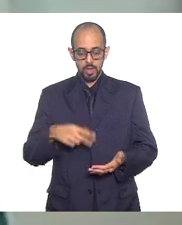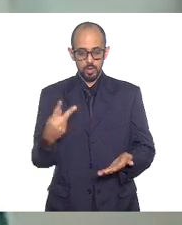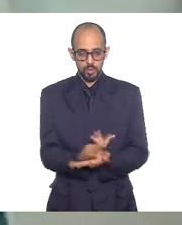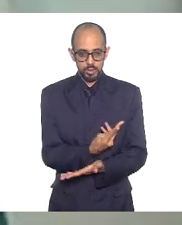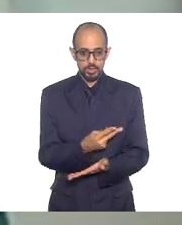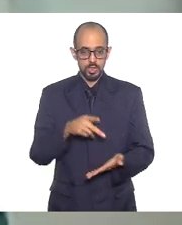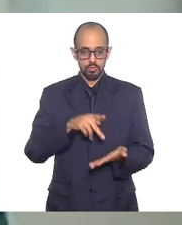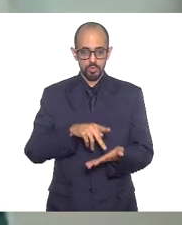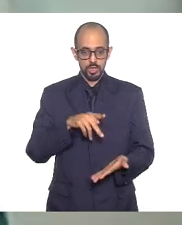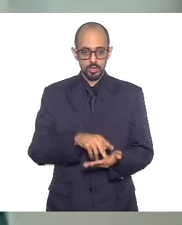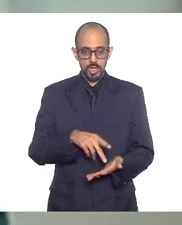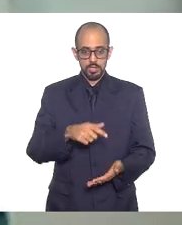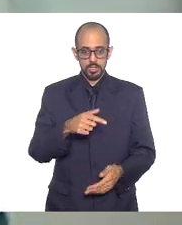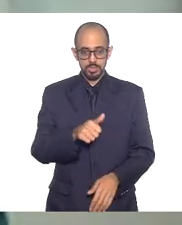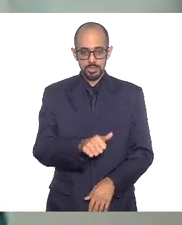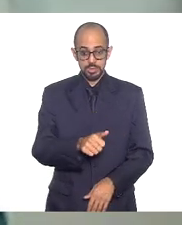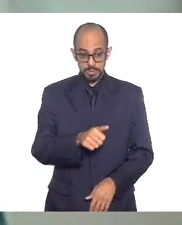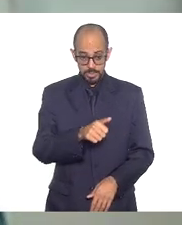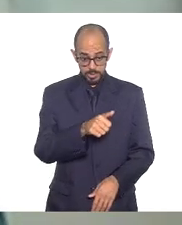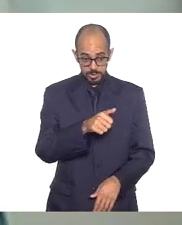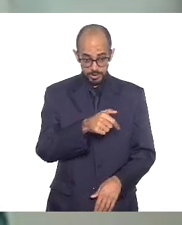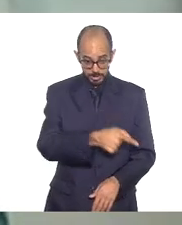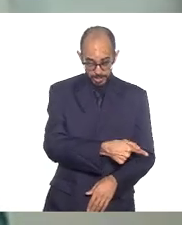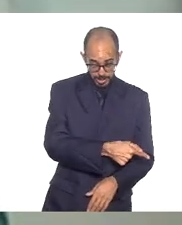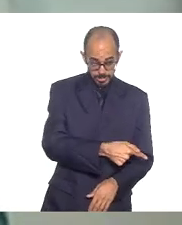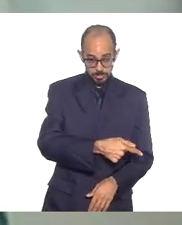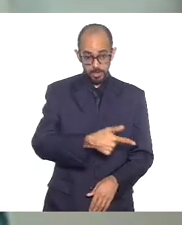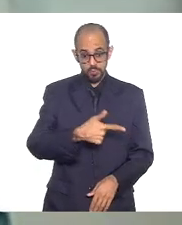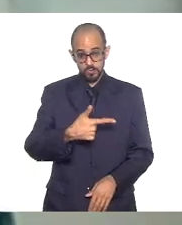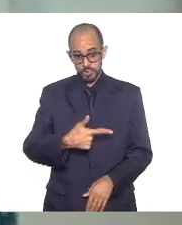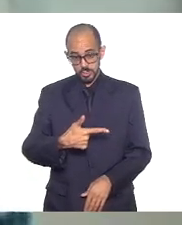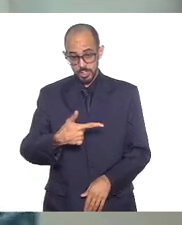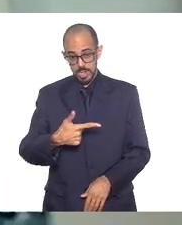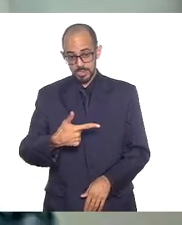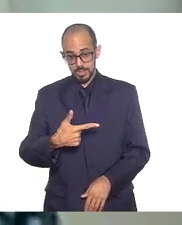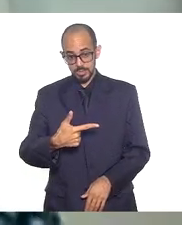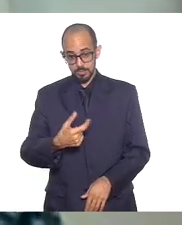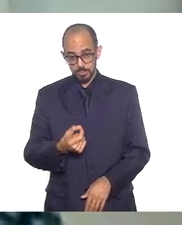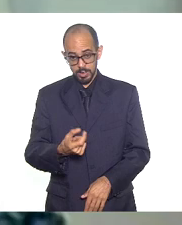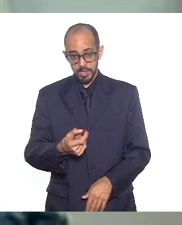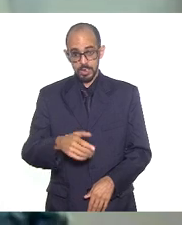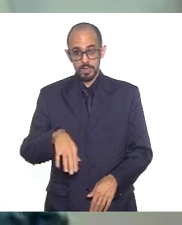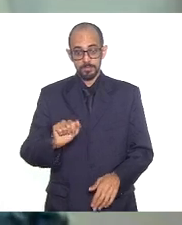na 122ª sessão extraordinária, que iniciada às